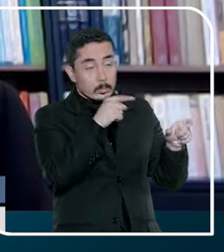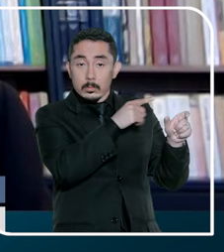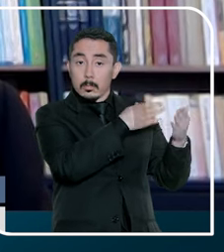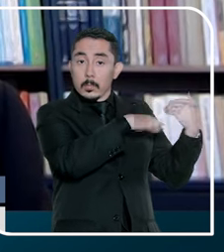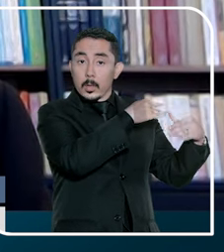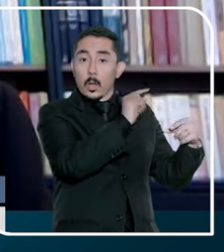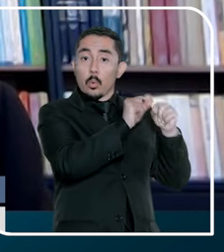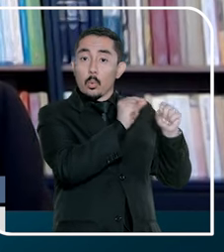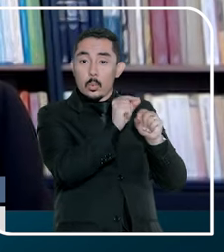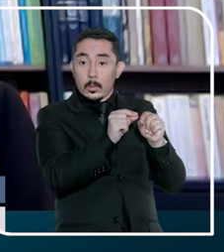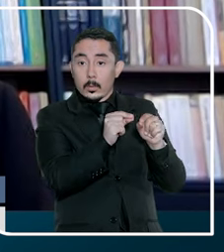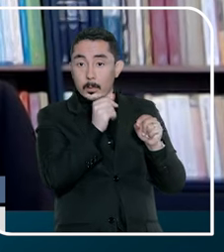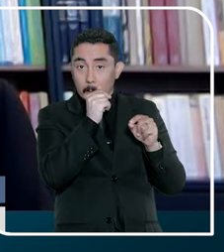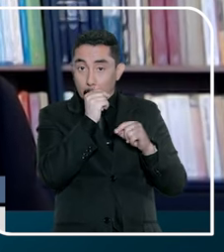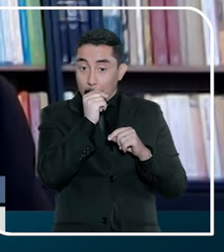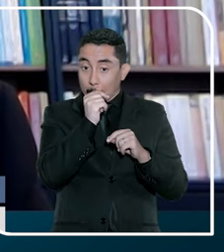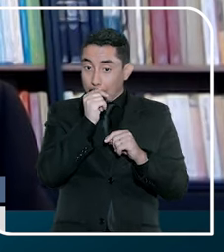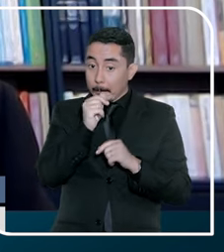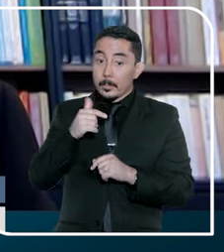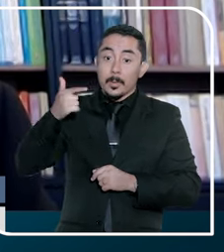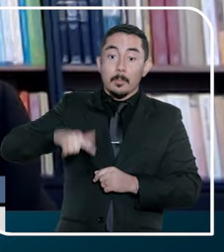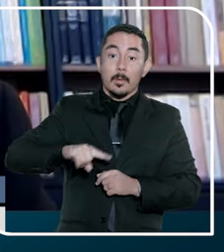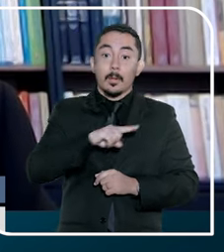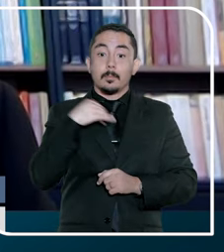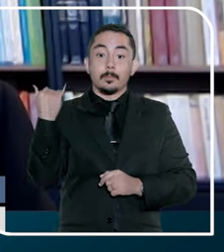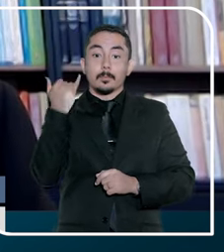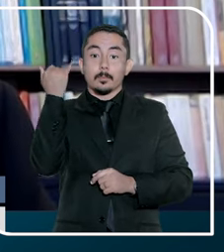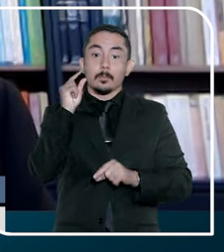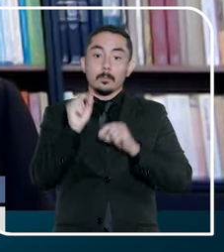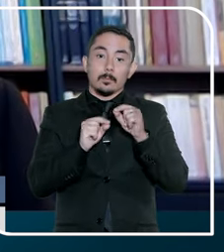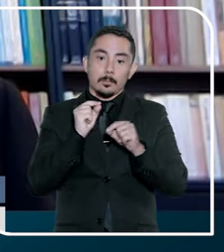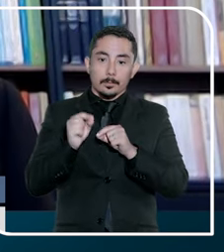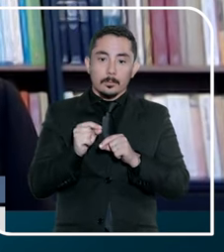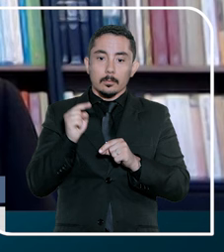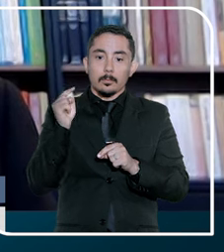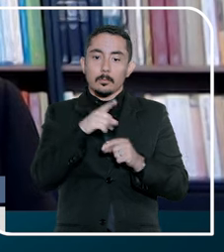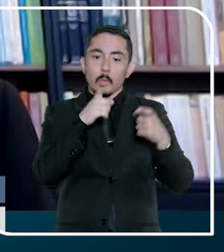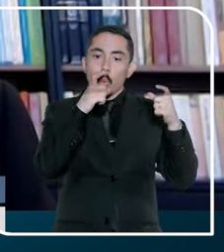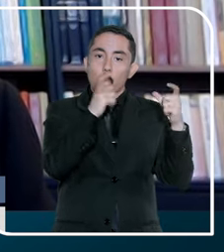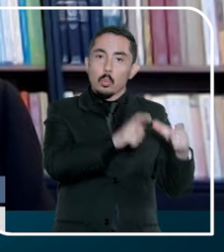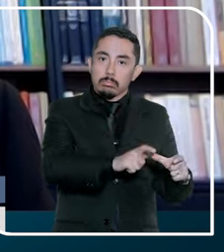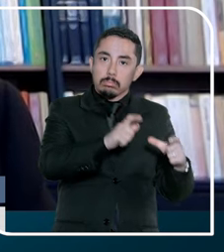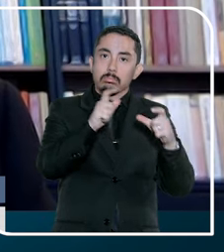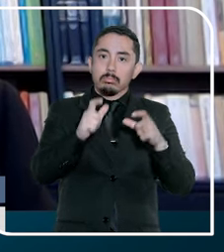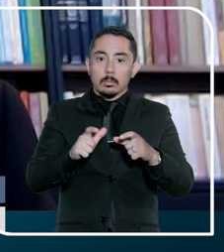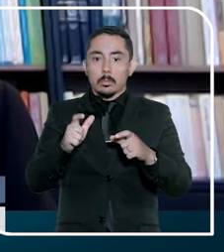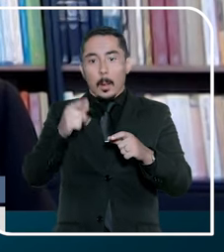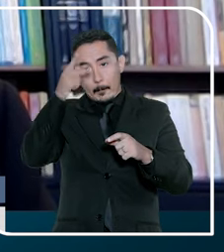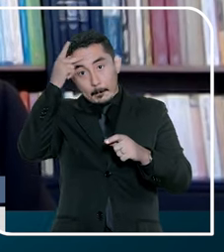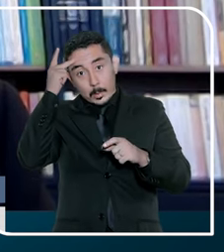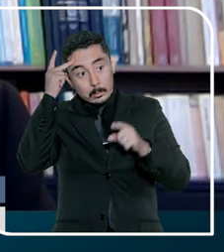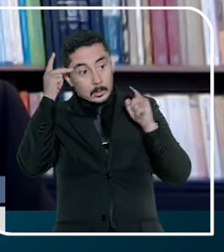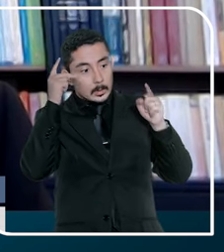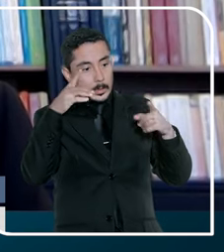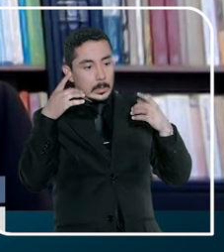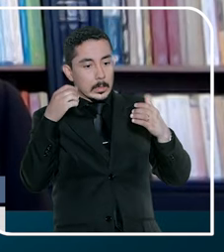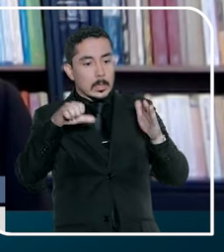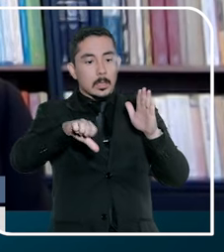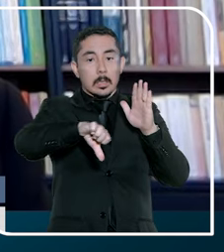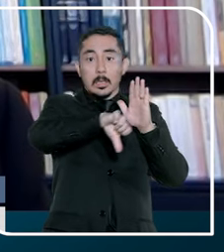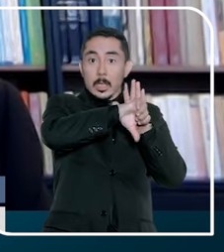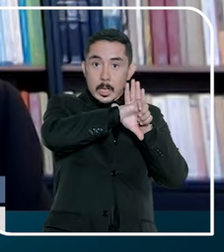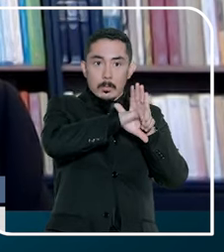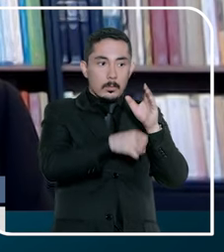significado do fato bastante importante naqueles locais em que alguém pratica crimes de forma reiterada e